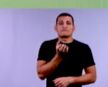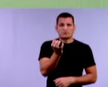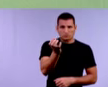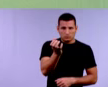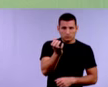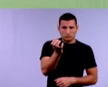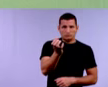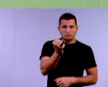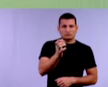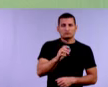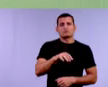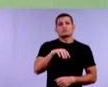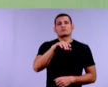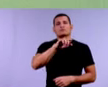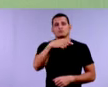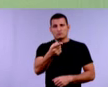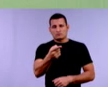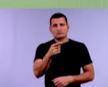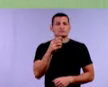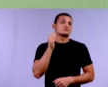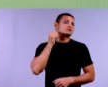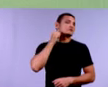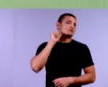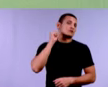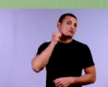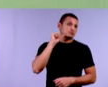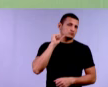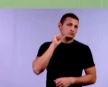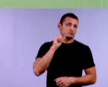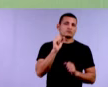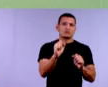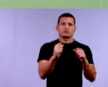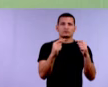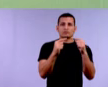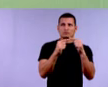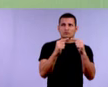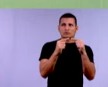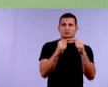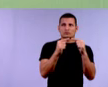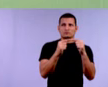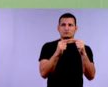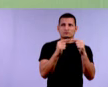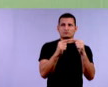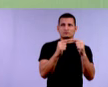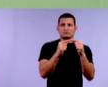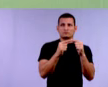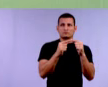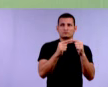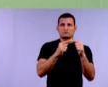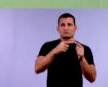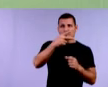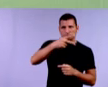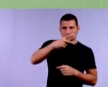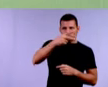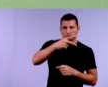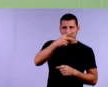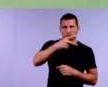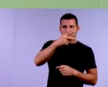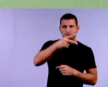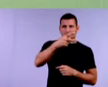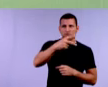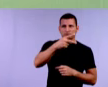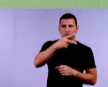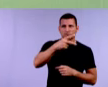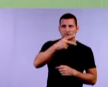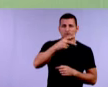o deputado e o senador. Pode concordar com os dois ou pode concordar só com esse Com o mais que próximo.